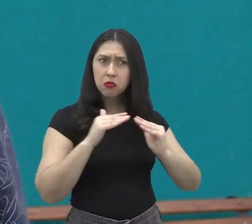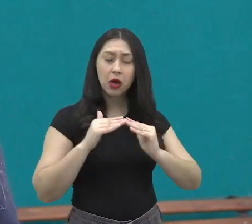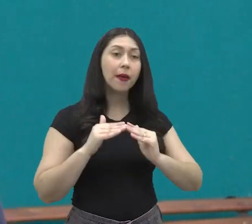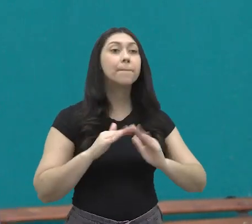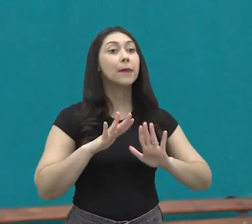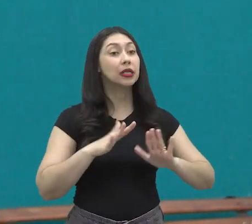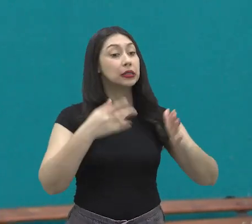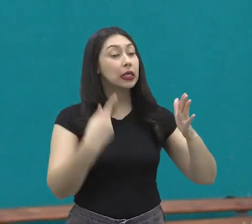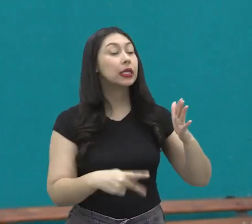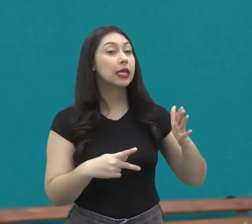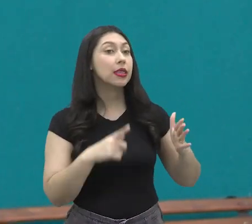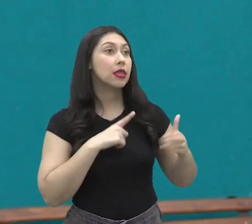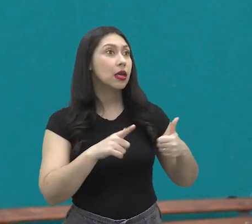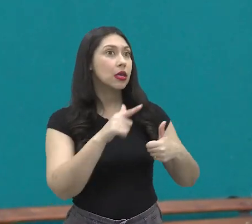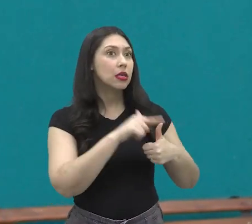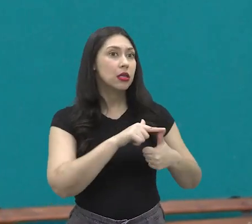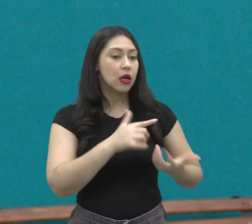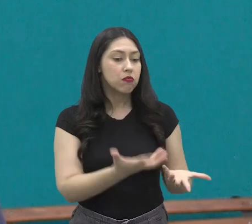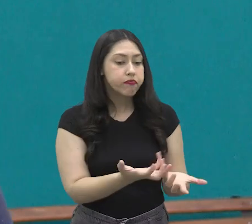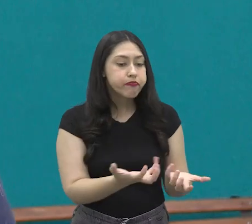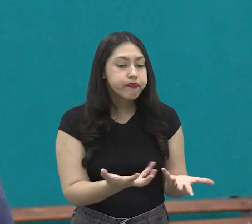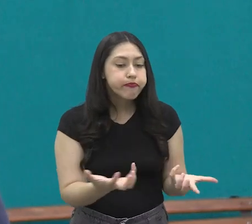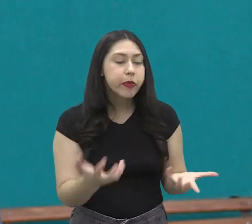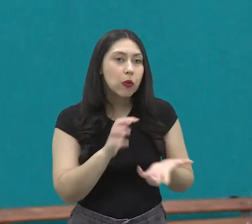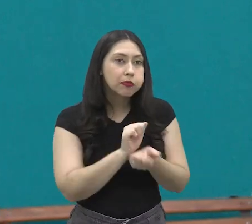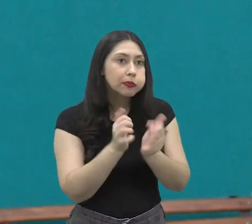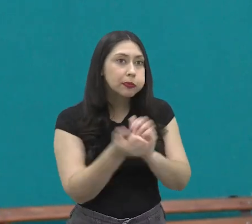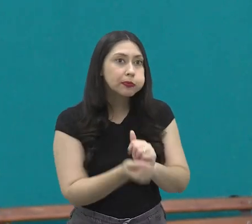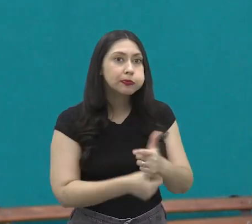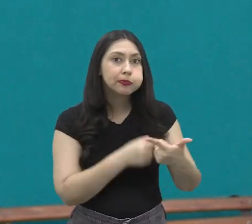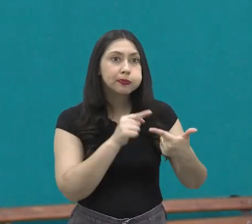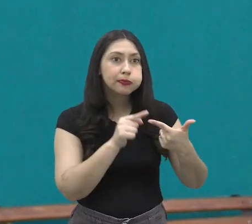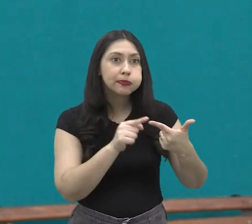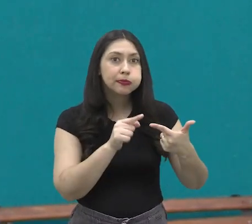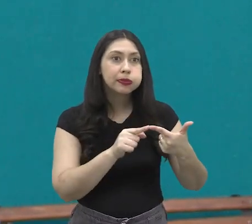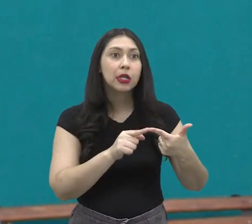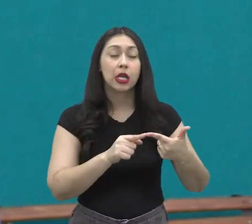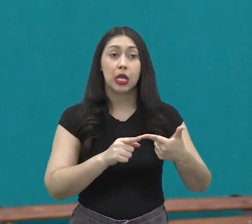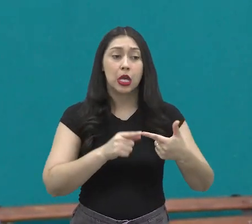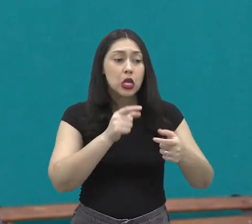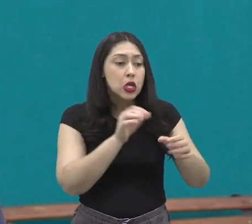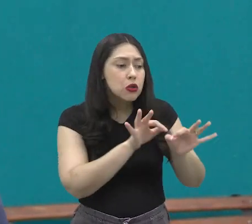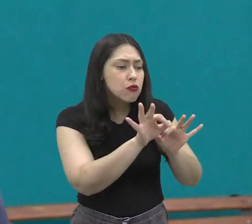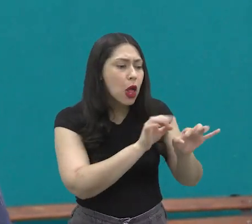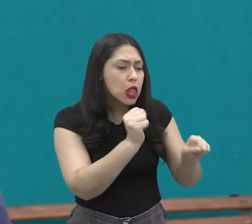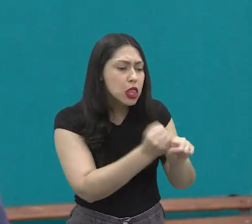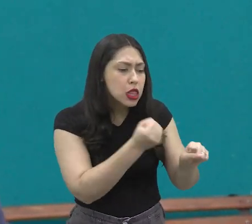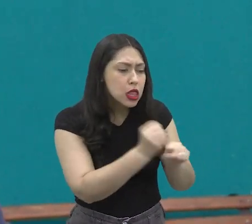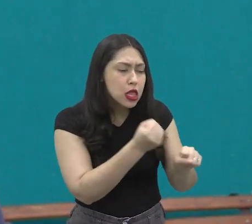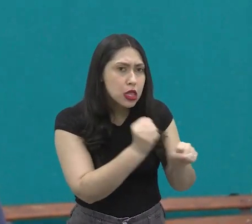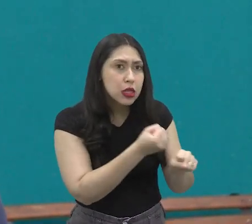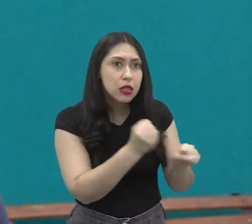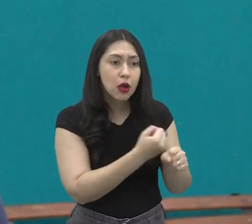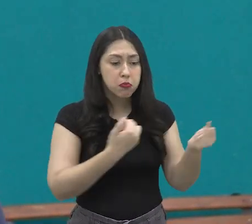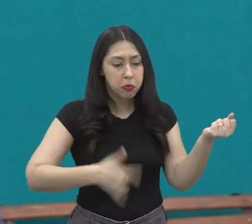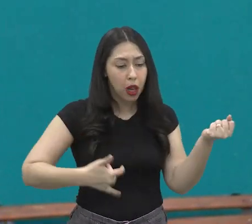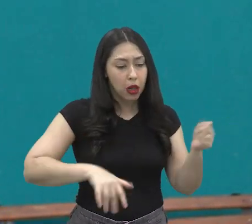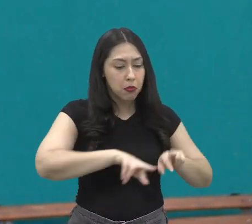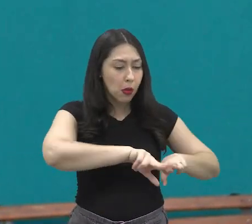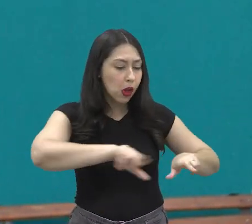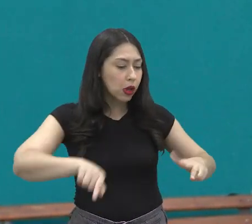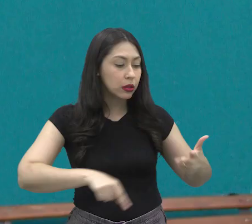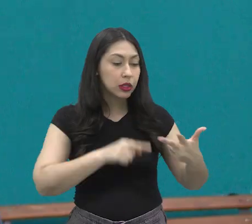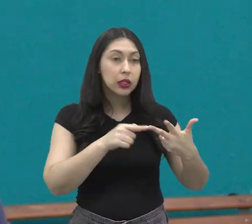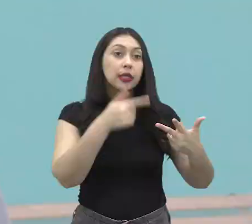essa casa, ela está oferecendo cerâmica, está oferecendo luteria, que é construção de instrumentos musicais,